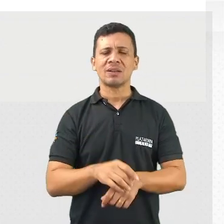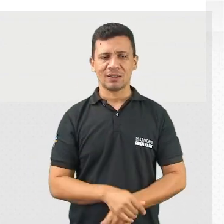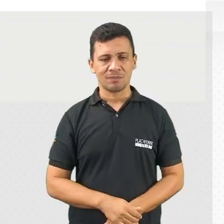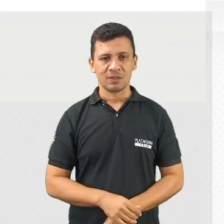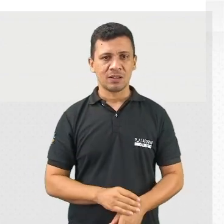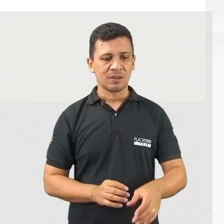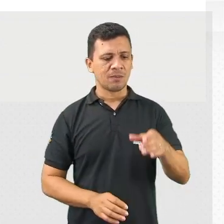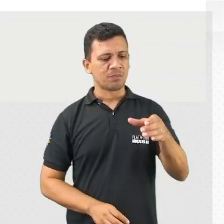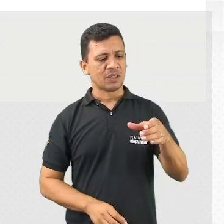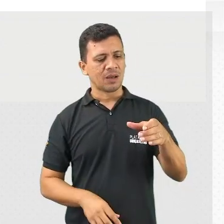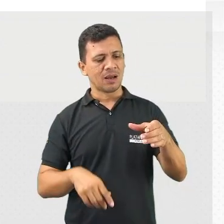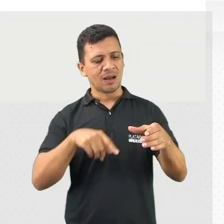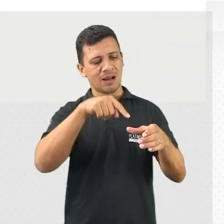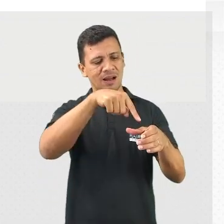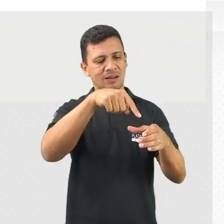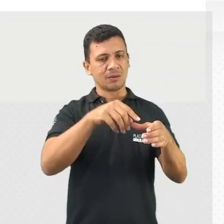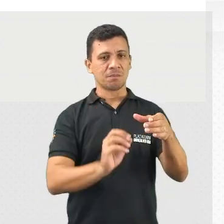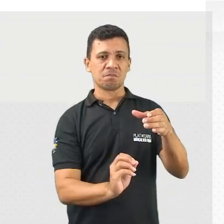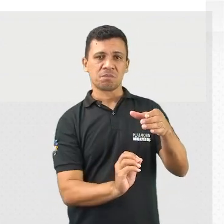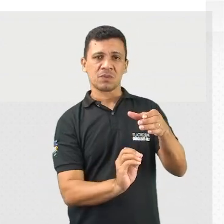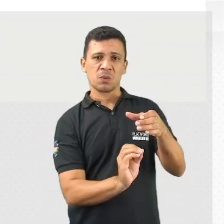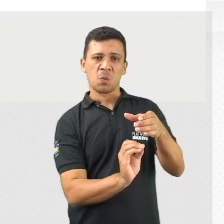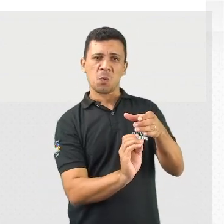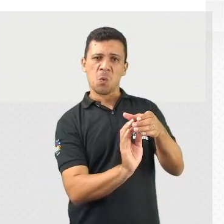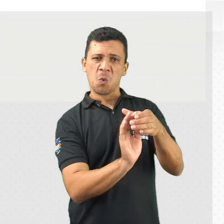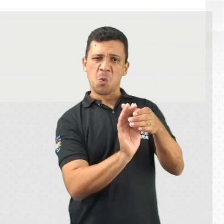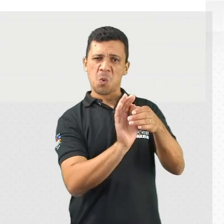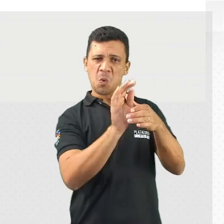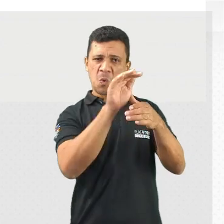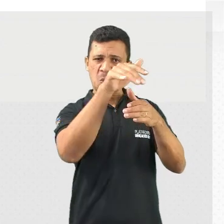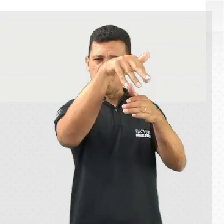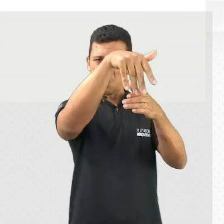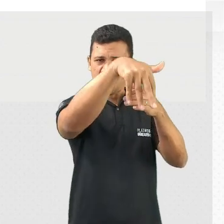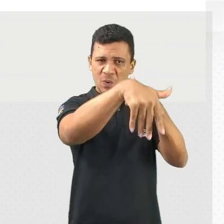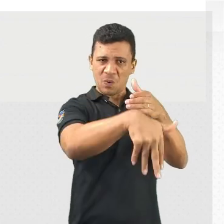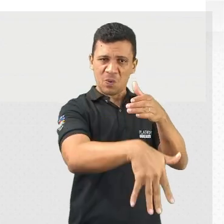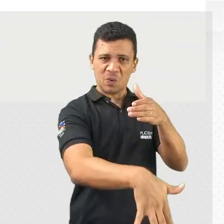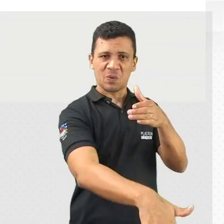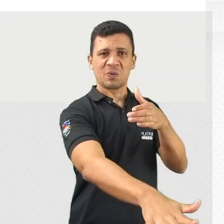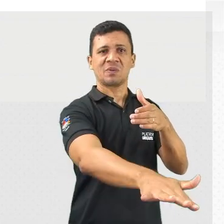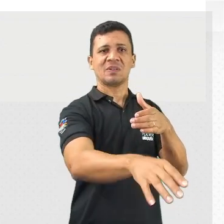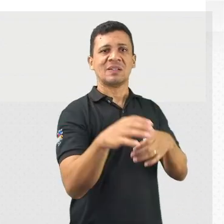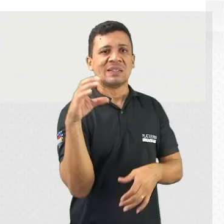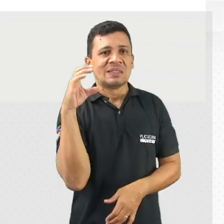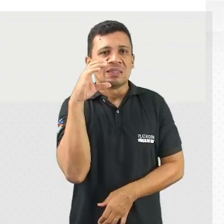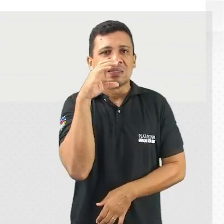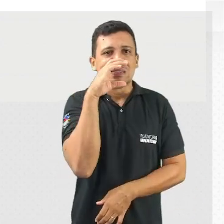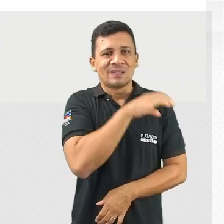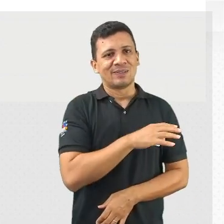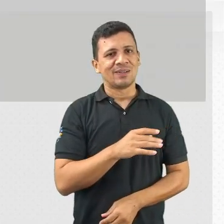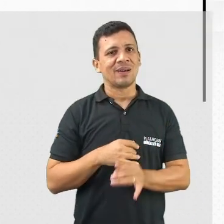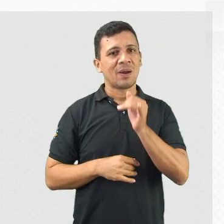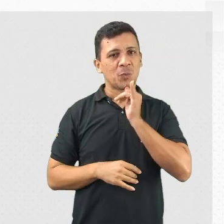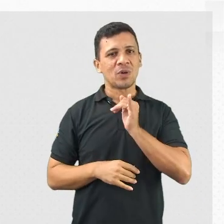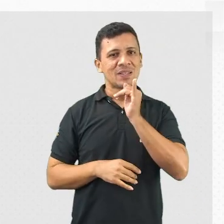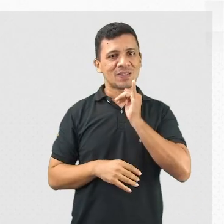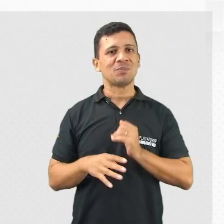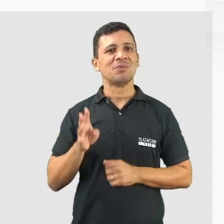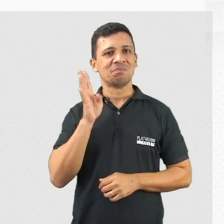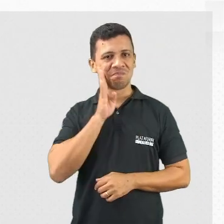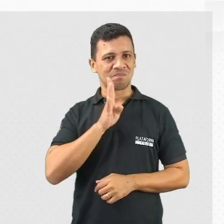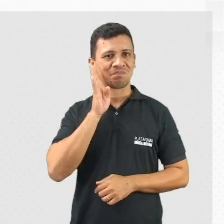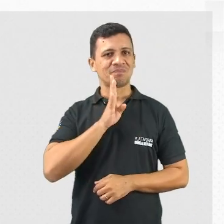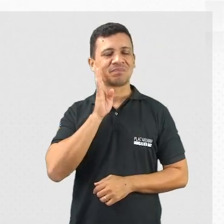o espaço entre a placa e o magma, ó, acende. Erupção vulcânica. Exemplo legal, né? Não dá para esquecer. Então vamos